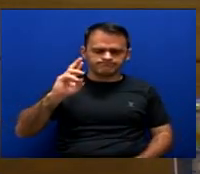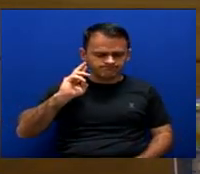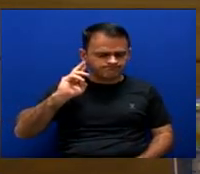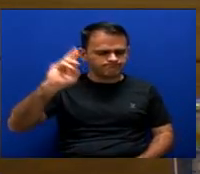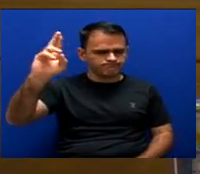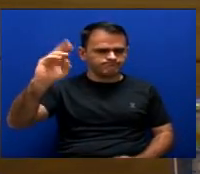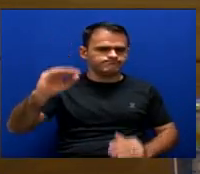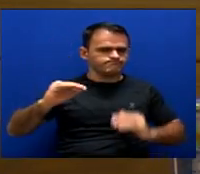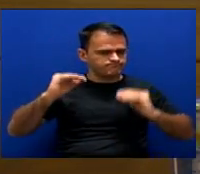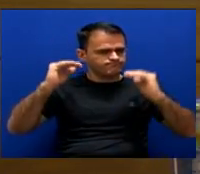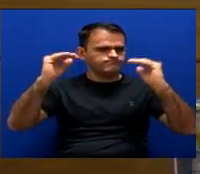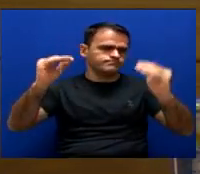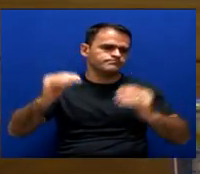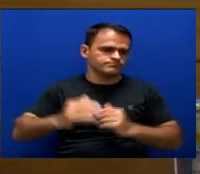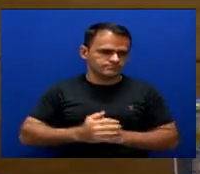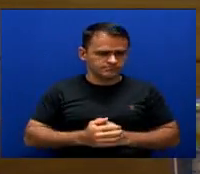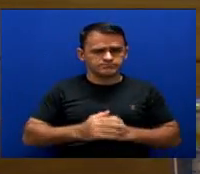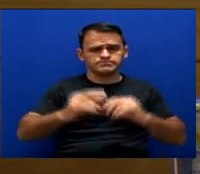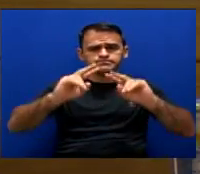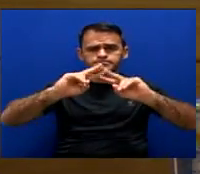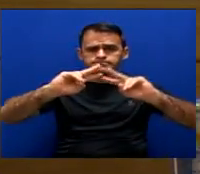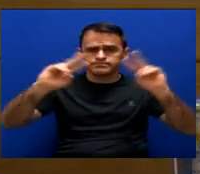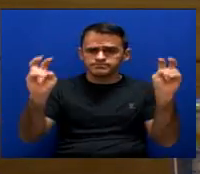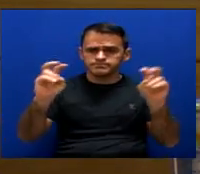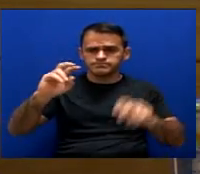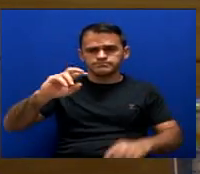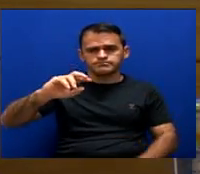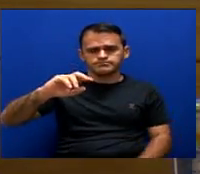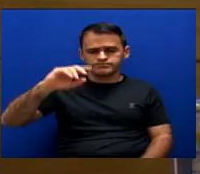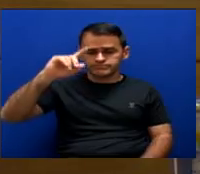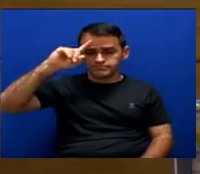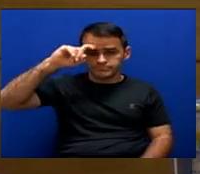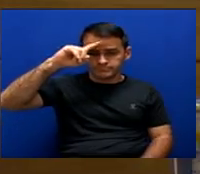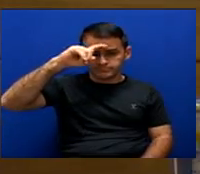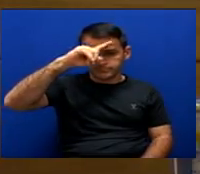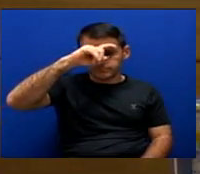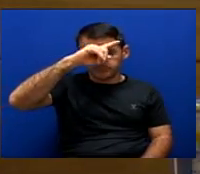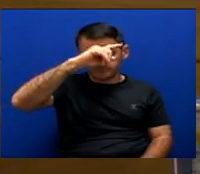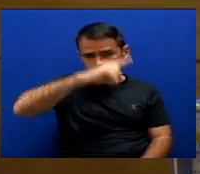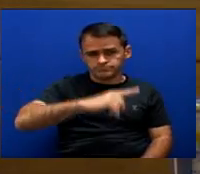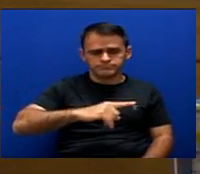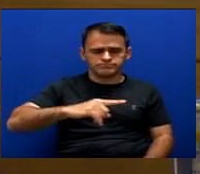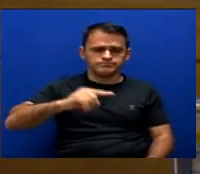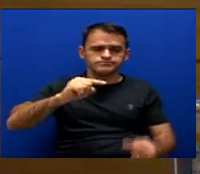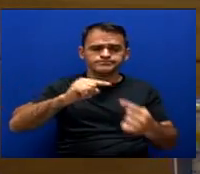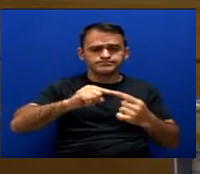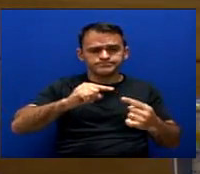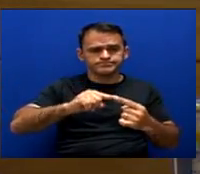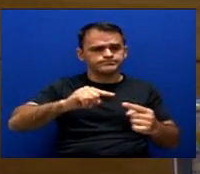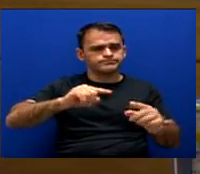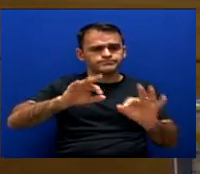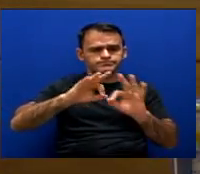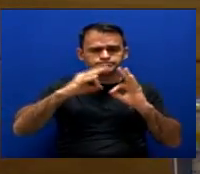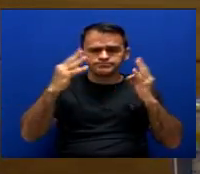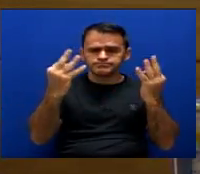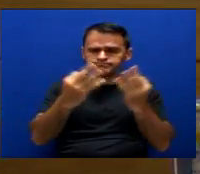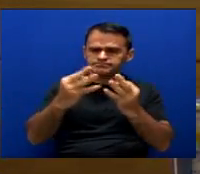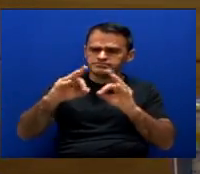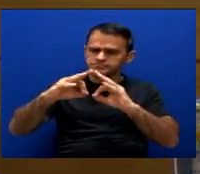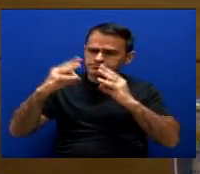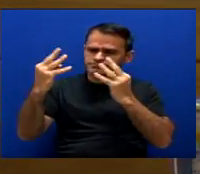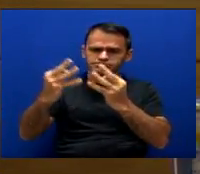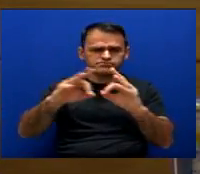assunto realmente é difícil é um assunto que envolve as famílias a família inteira